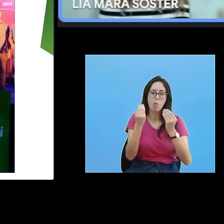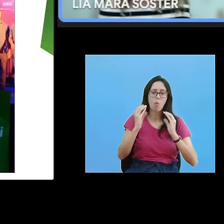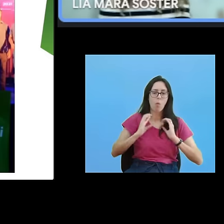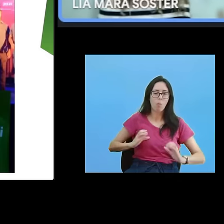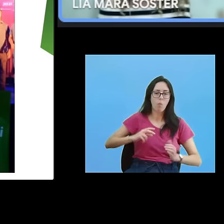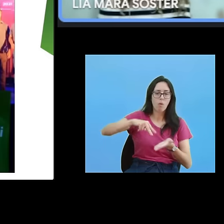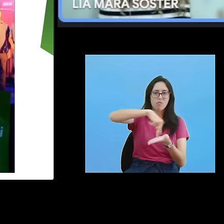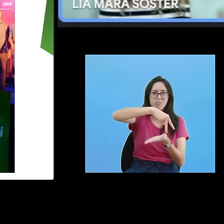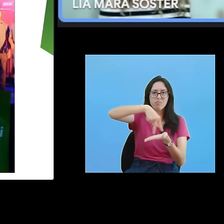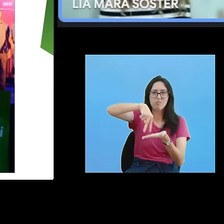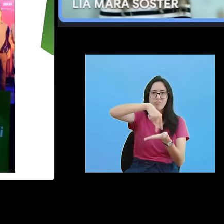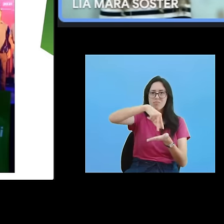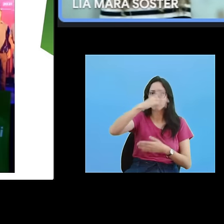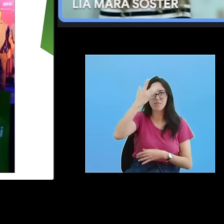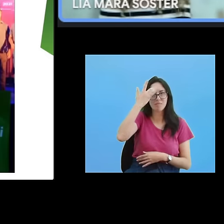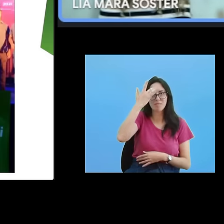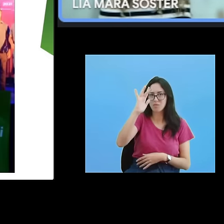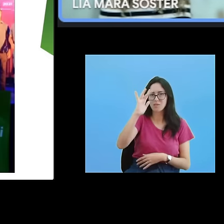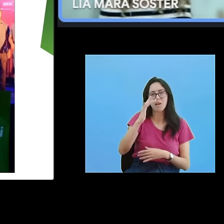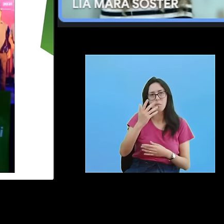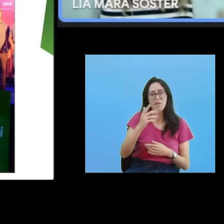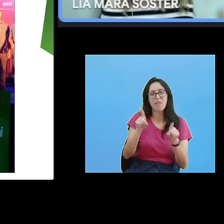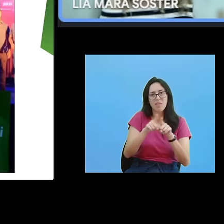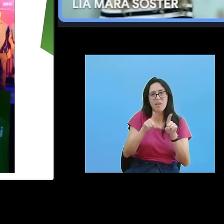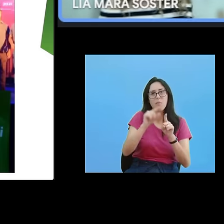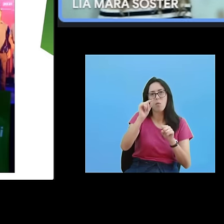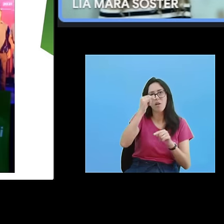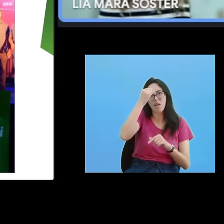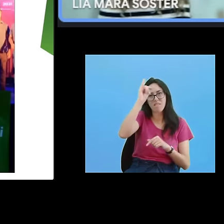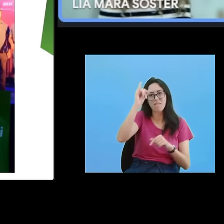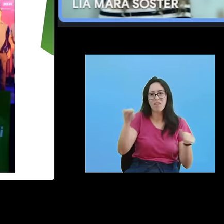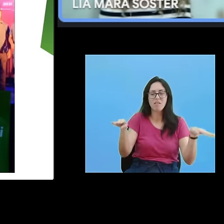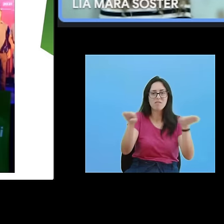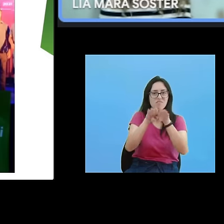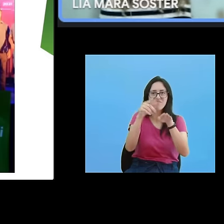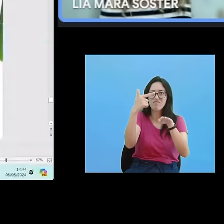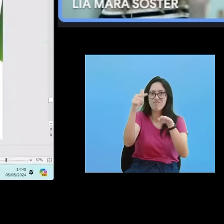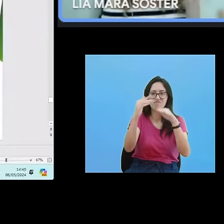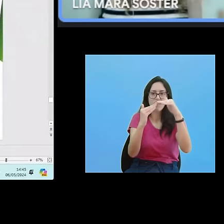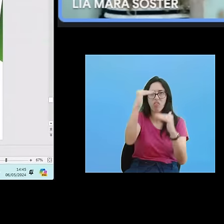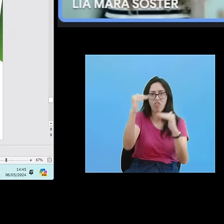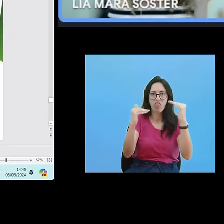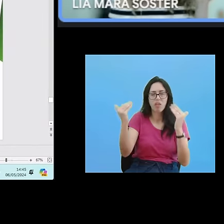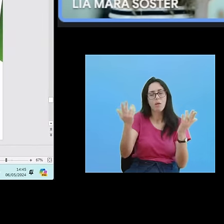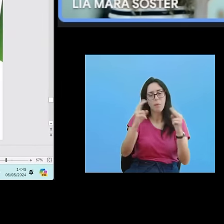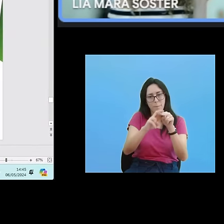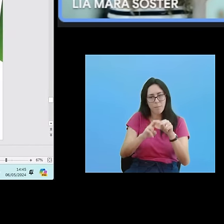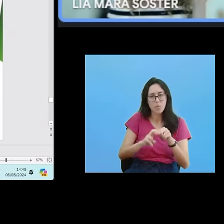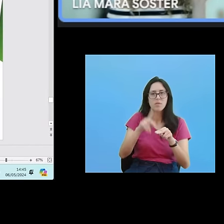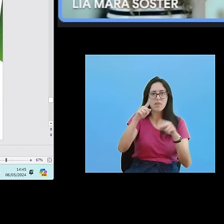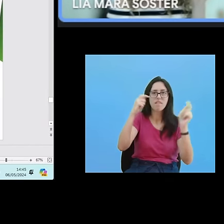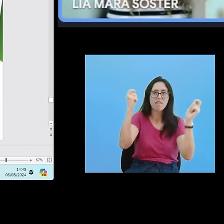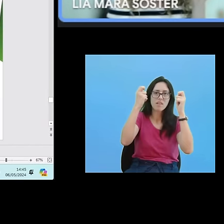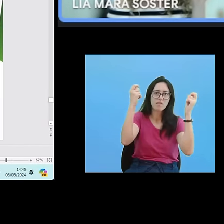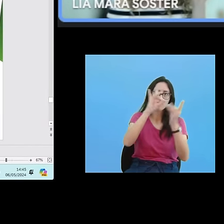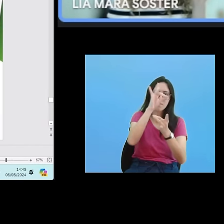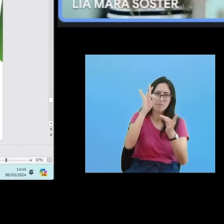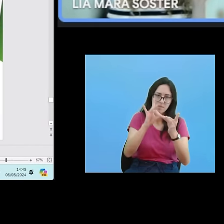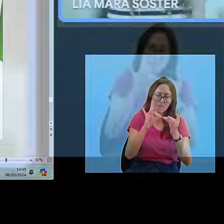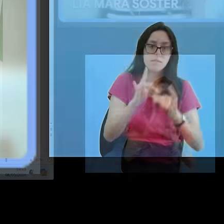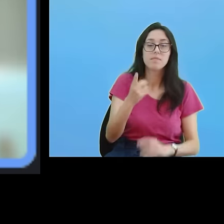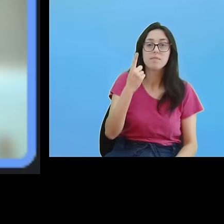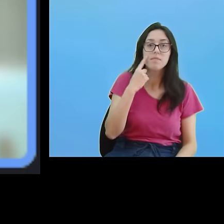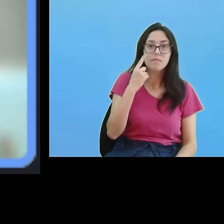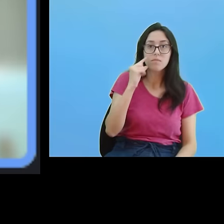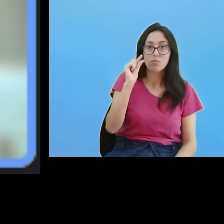de não igualdade com os demais. Então, por isso, o festival é exclusivo. Vou mostrar também aqui para vocês um pouquinho,